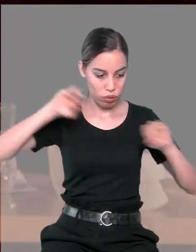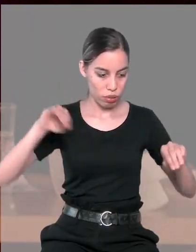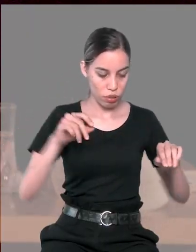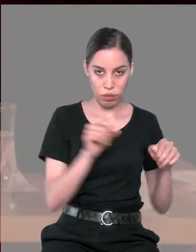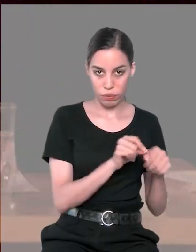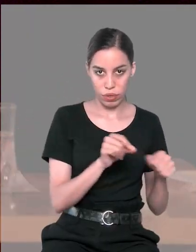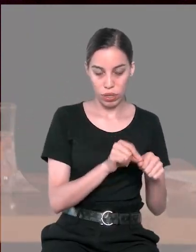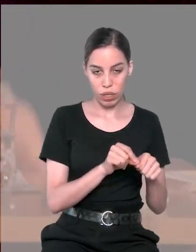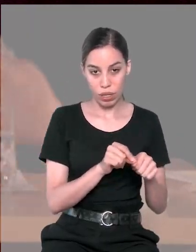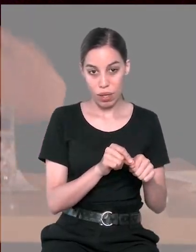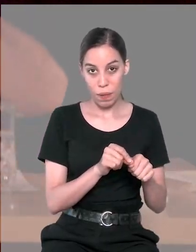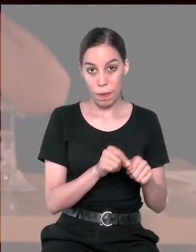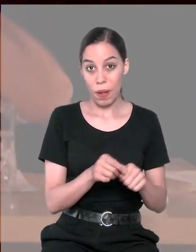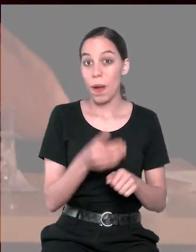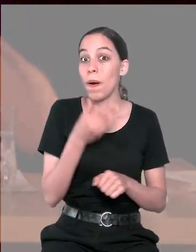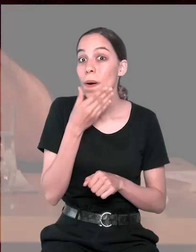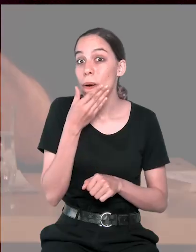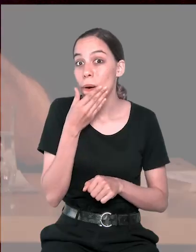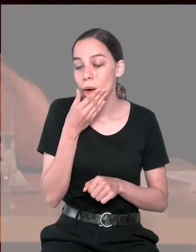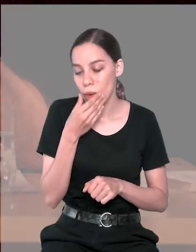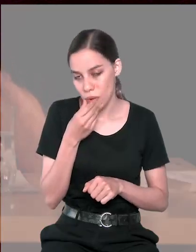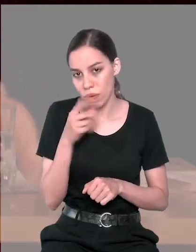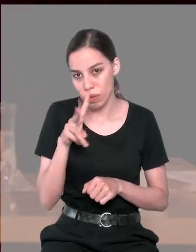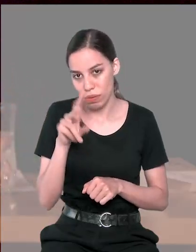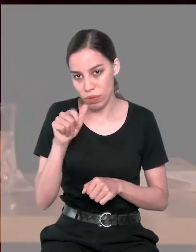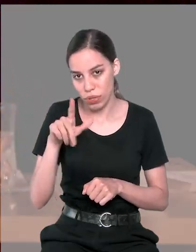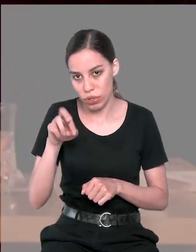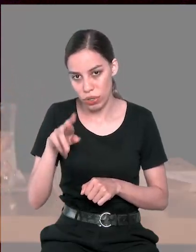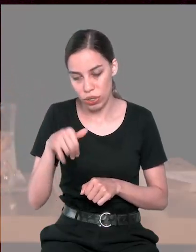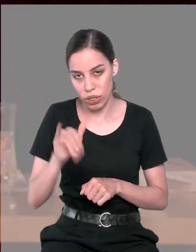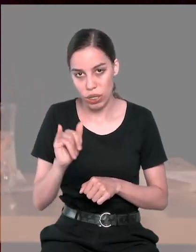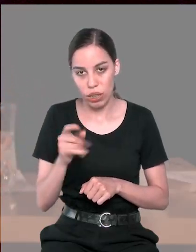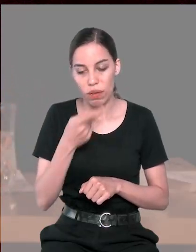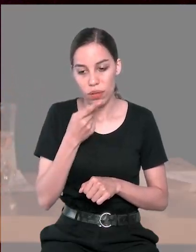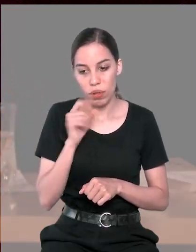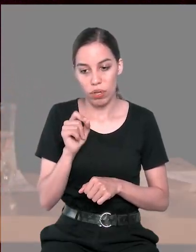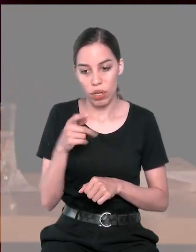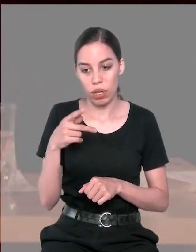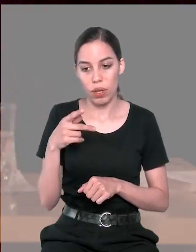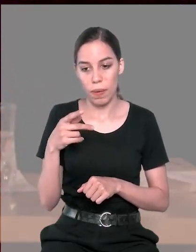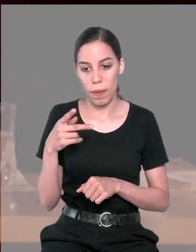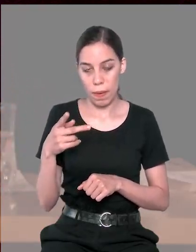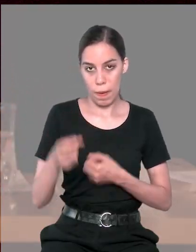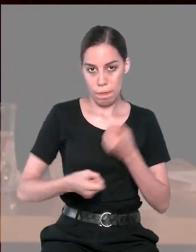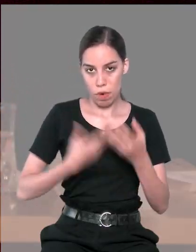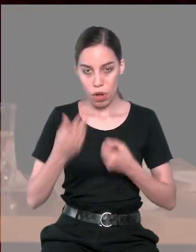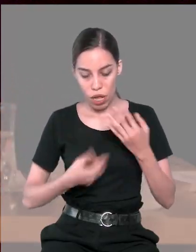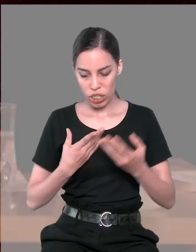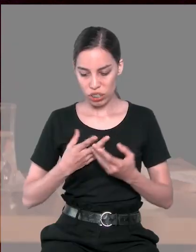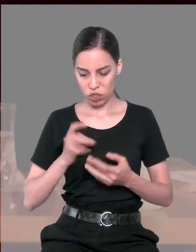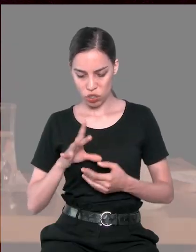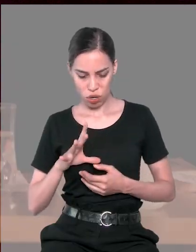teoria do ato. A teoria mais genérica que vocês podem imaginar do ato. Poético não é um ato só de poesia,